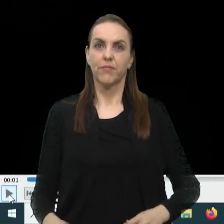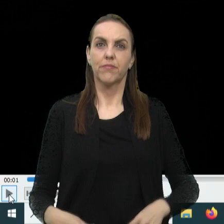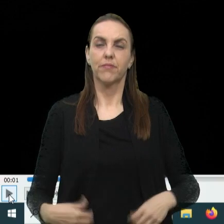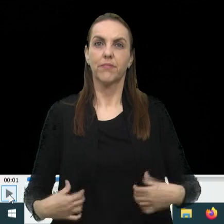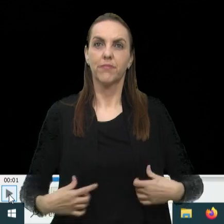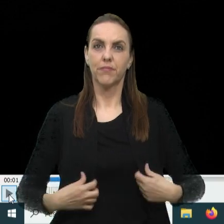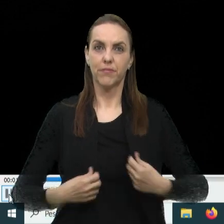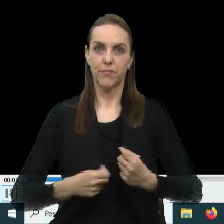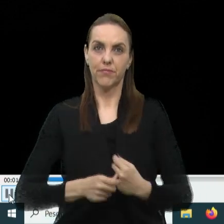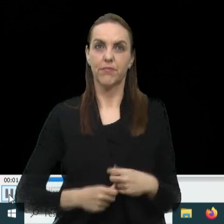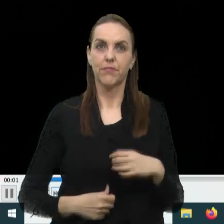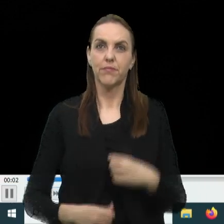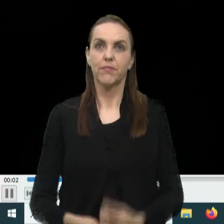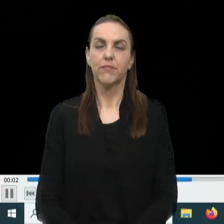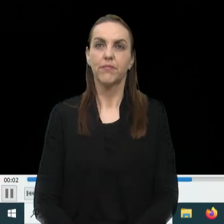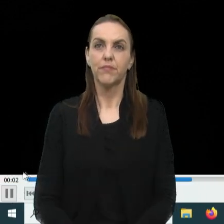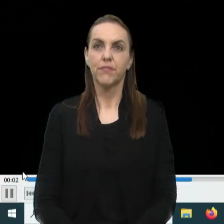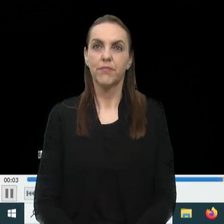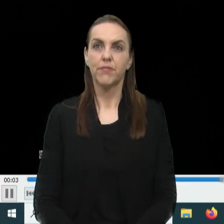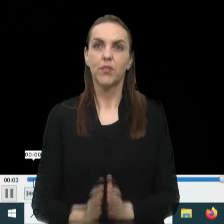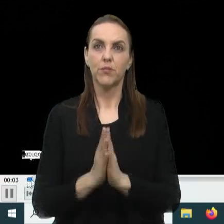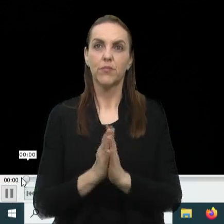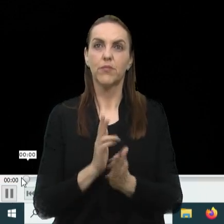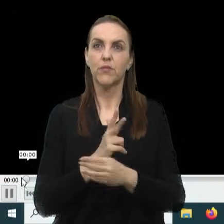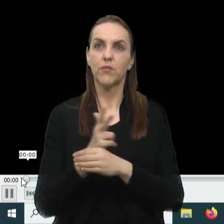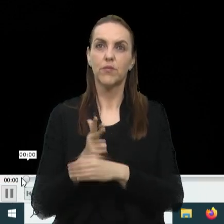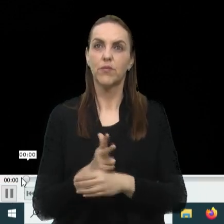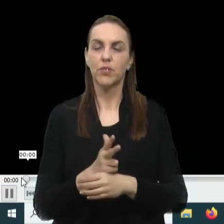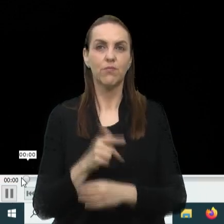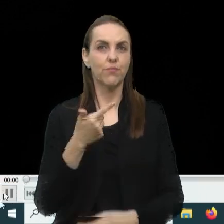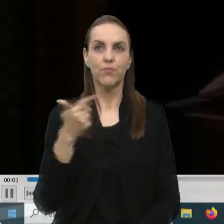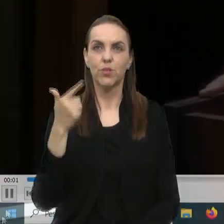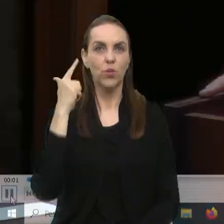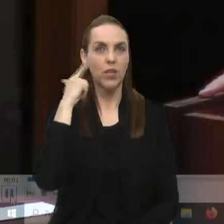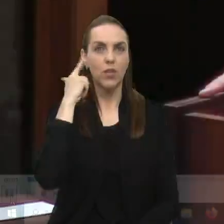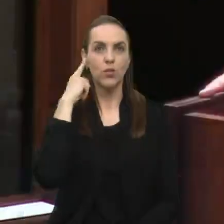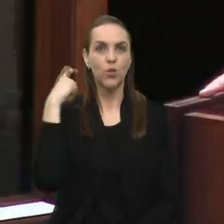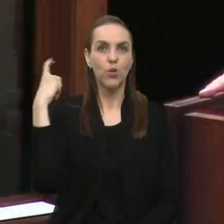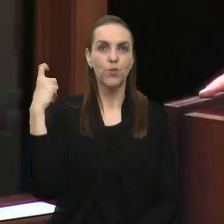Foi? Pode passar o vídeo. Não, tá sem som ainda.